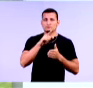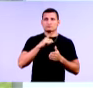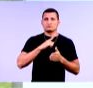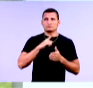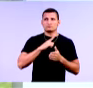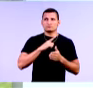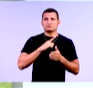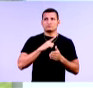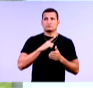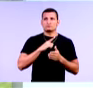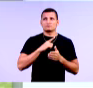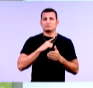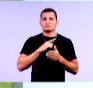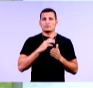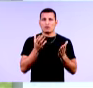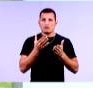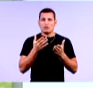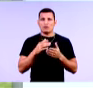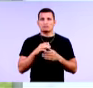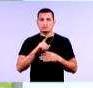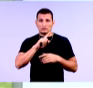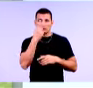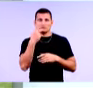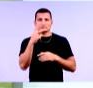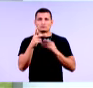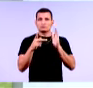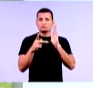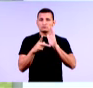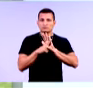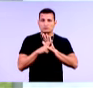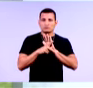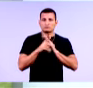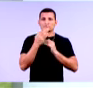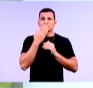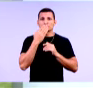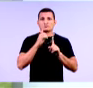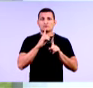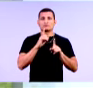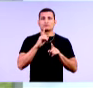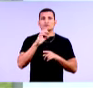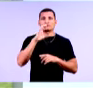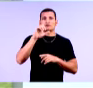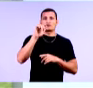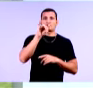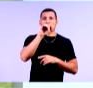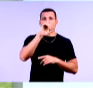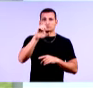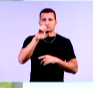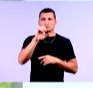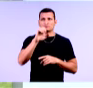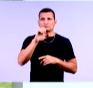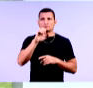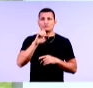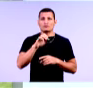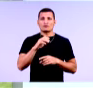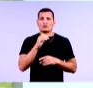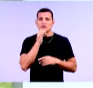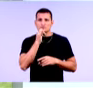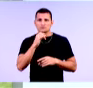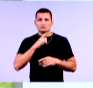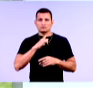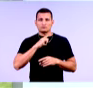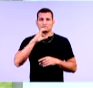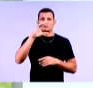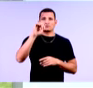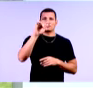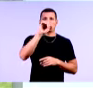primitivos, agora você criou seus próprios tipos, que na verdade não são mais tipos, são classes. Se eu tenho uma classe, eu